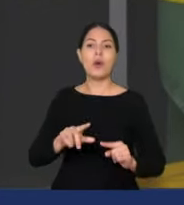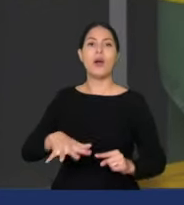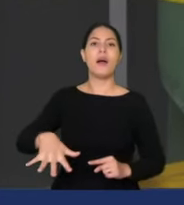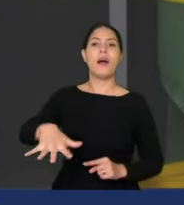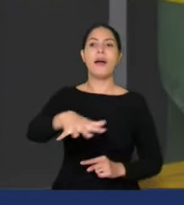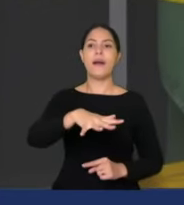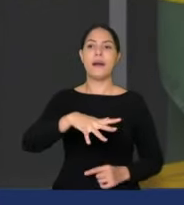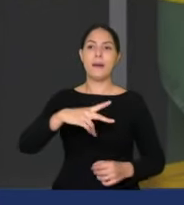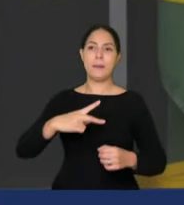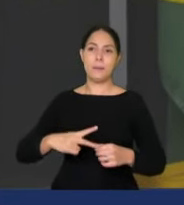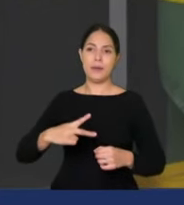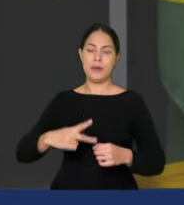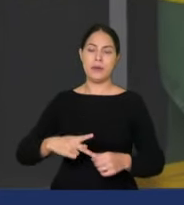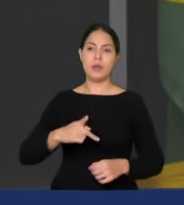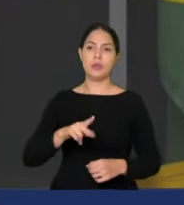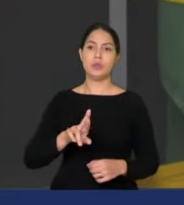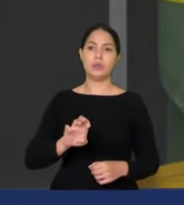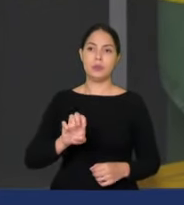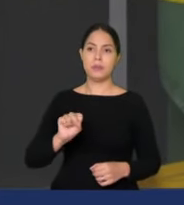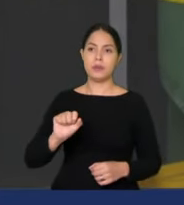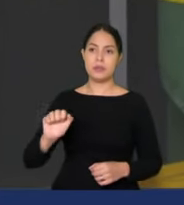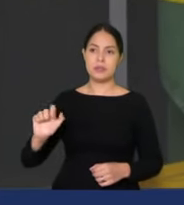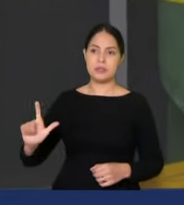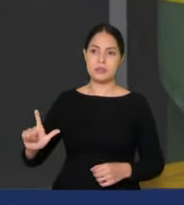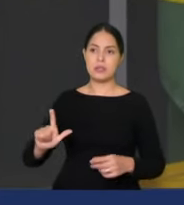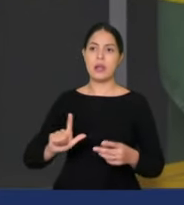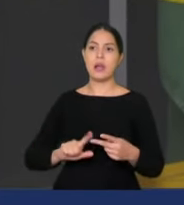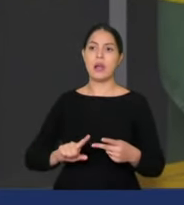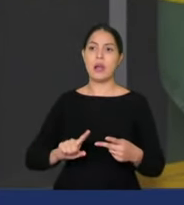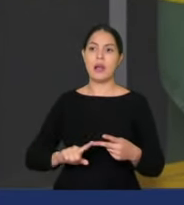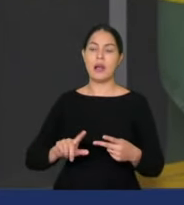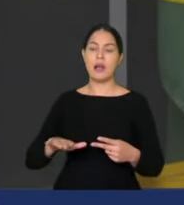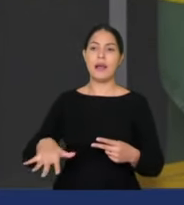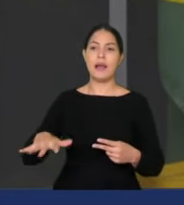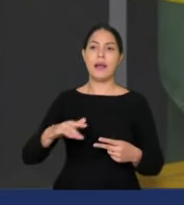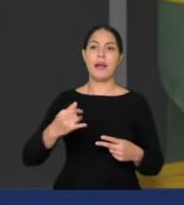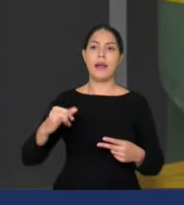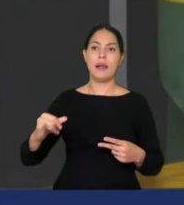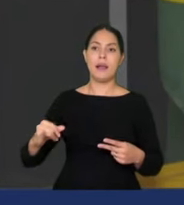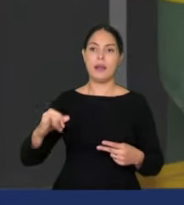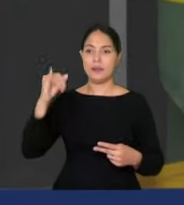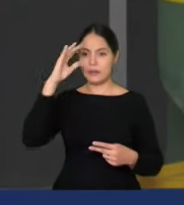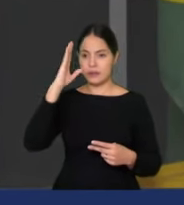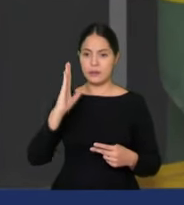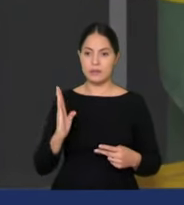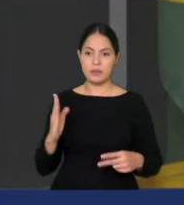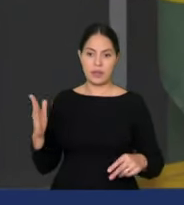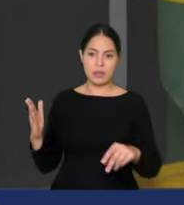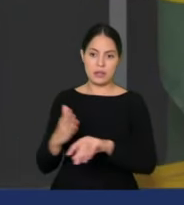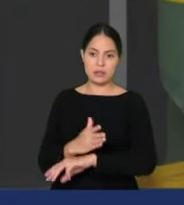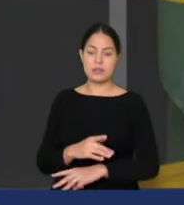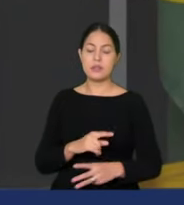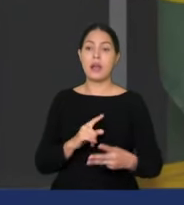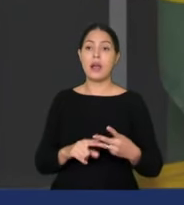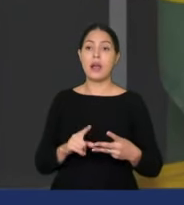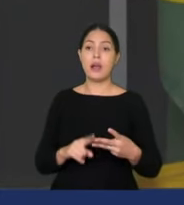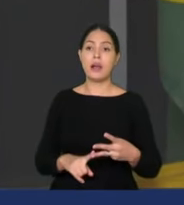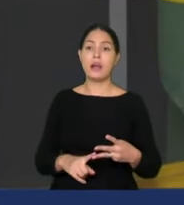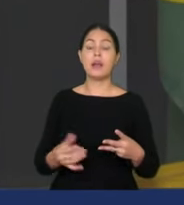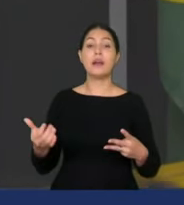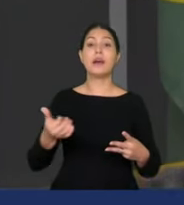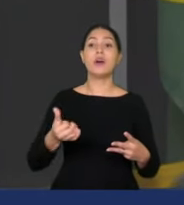do petróleo do pré-sal, acessar os grandes ativos do setor energético brasileiro e acessar o sexto